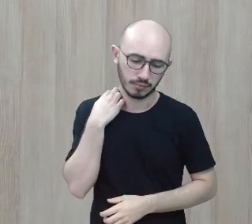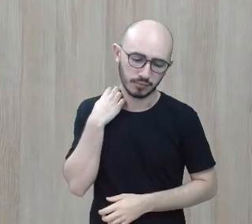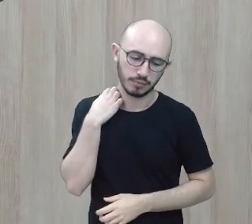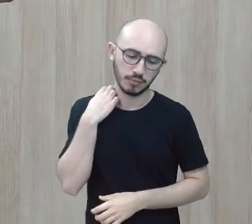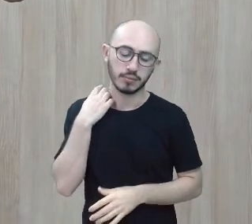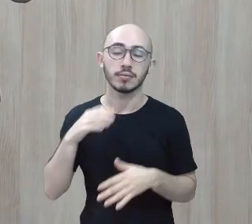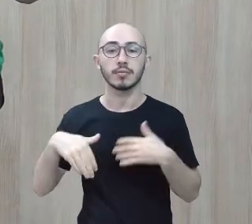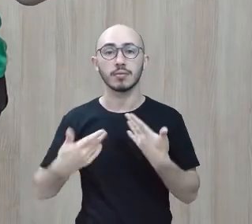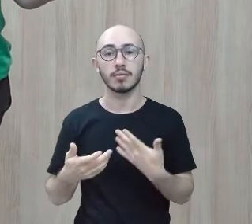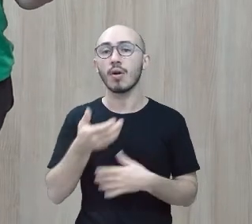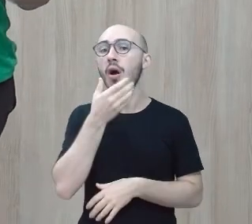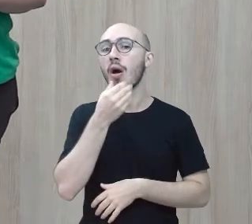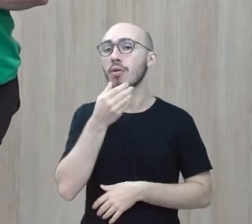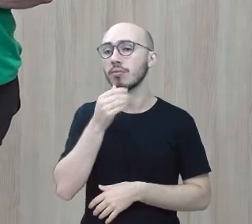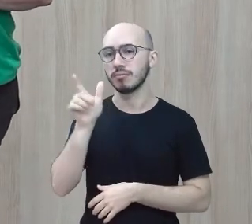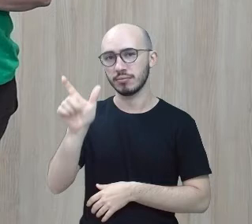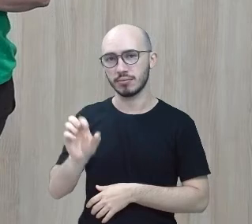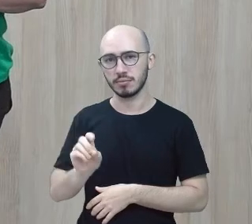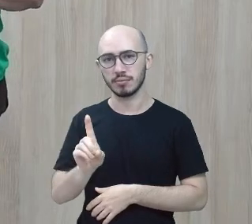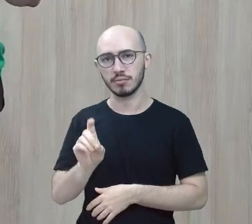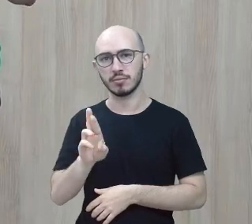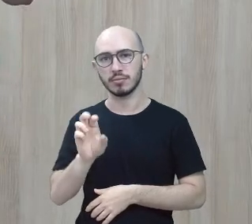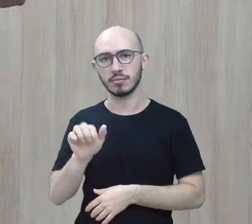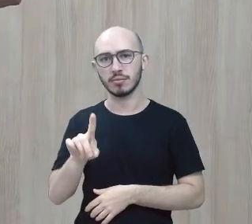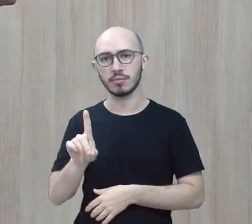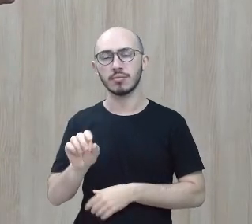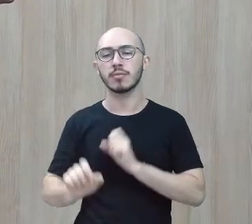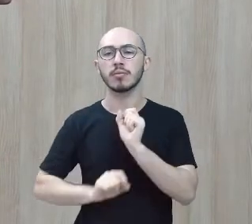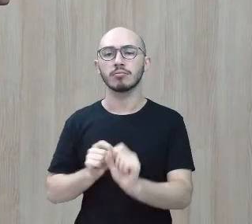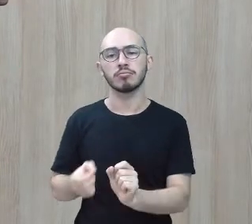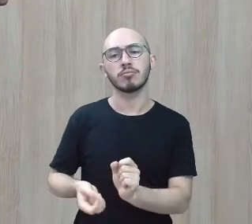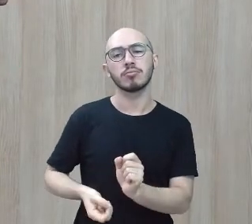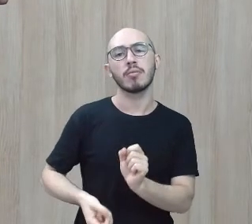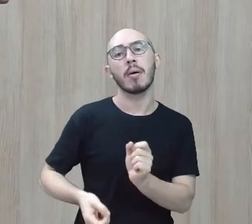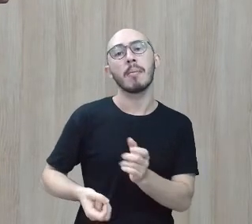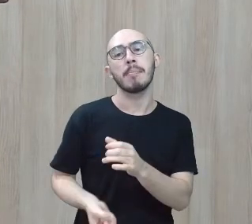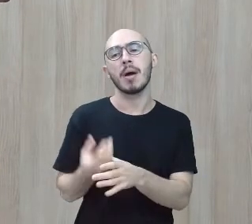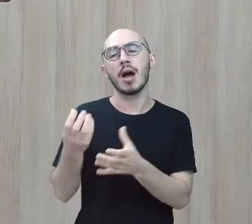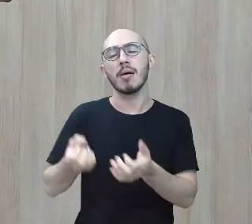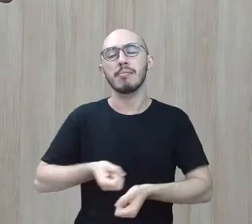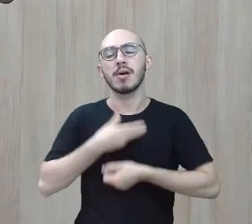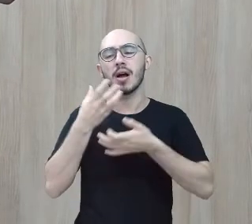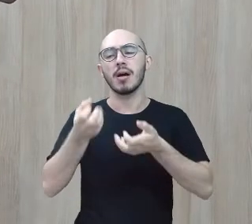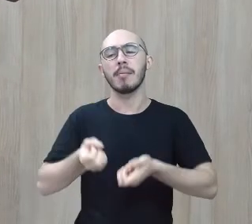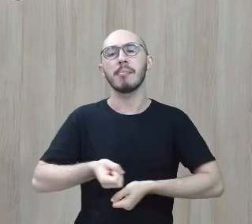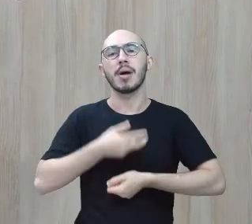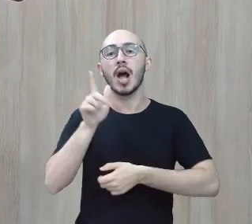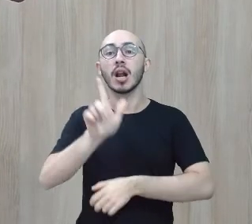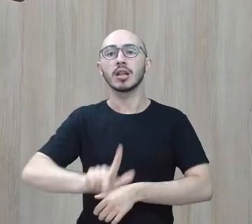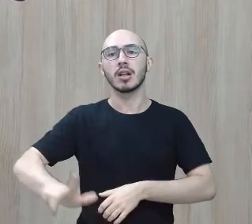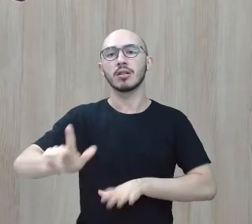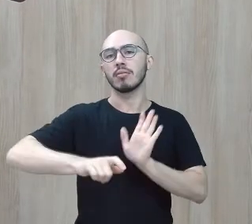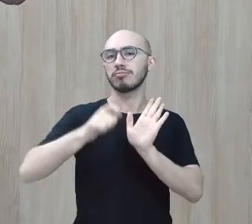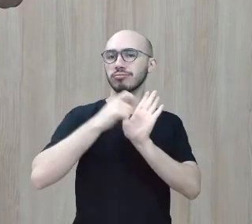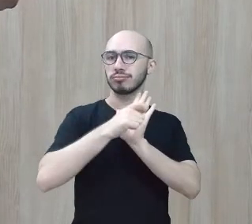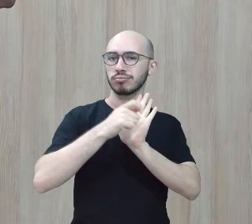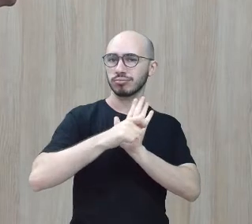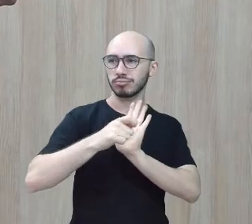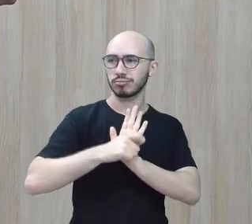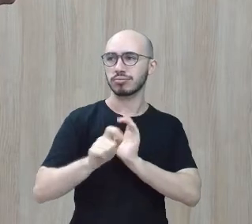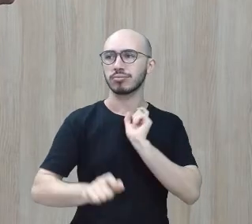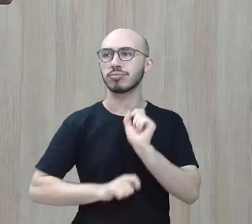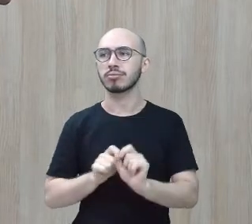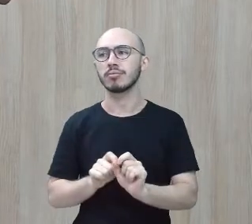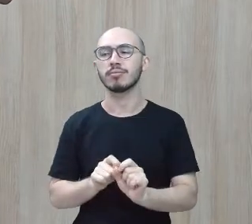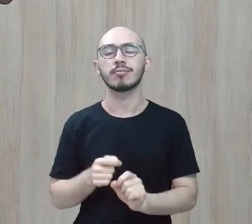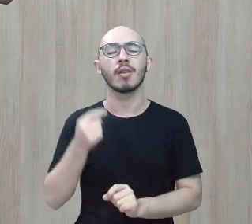Drummond compõe esse acervo literário, não é? Essa sala,